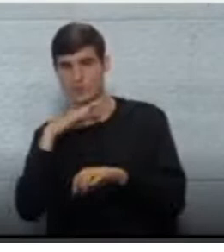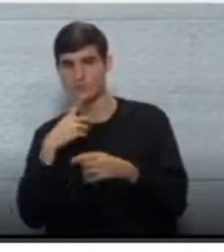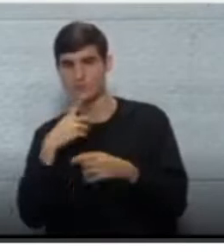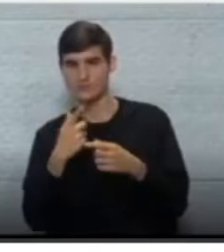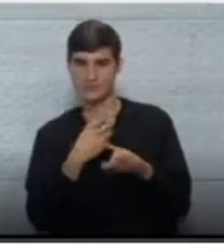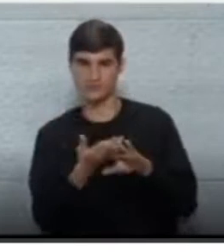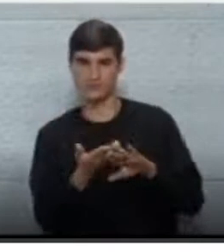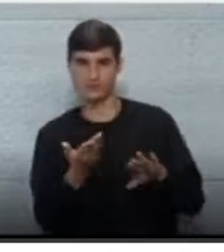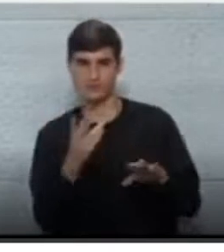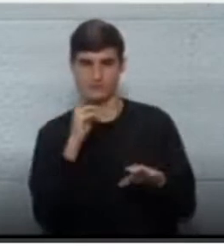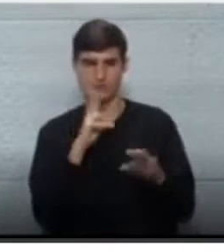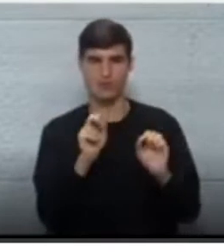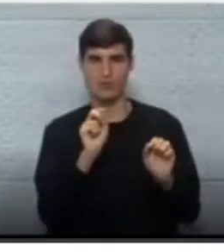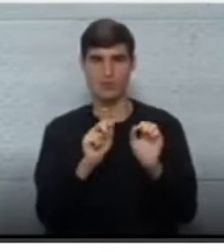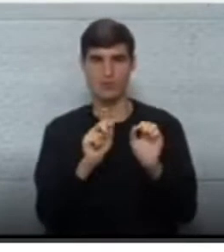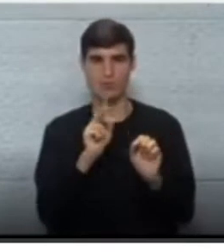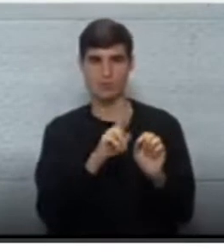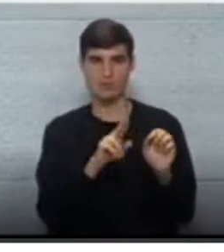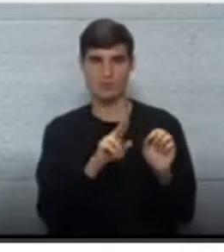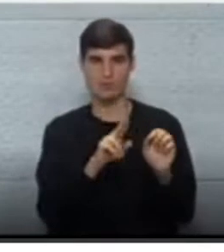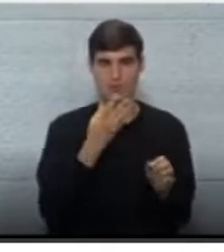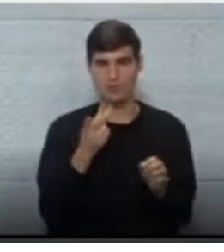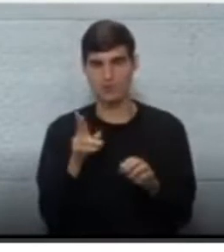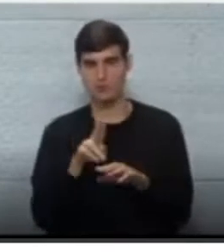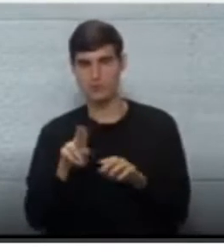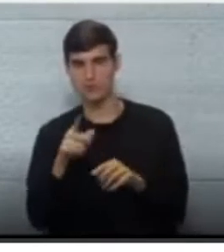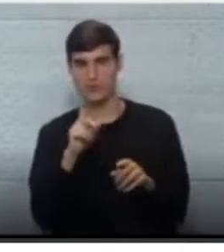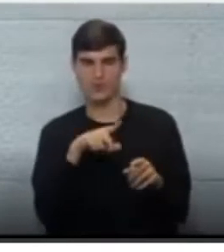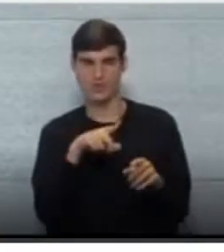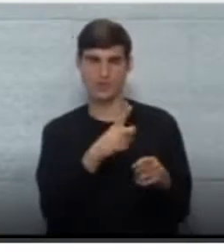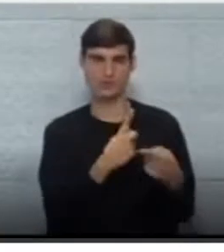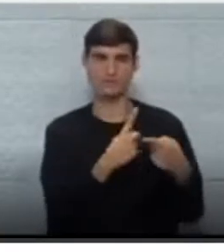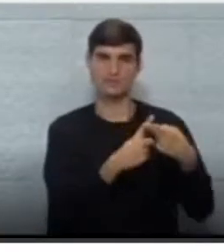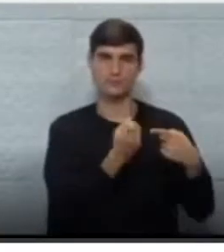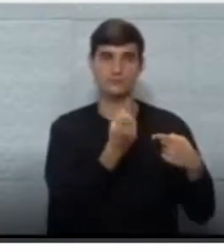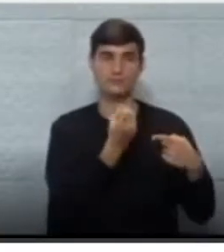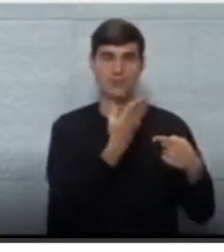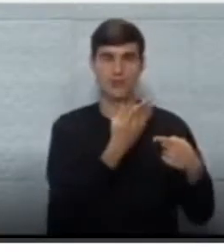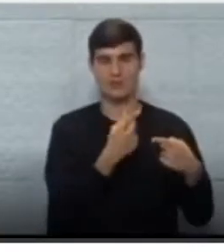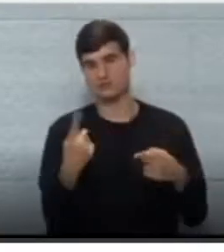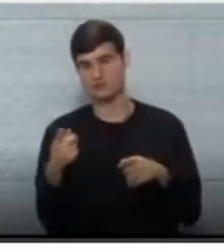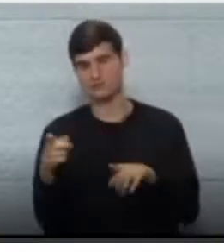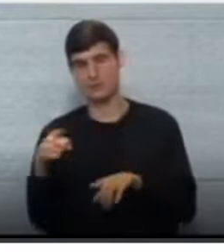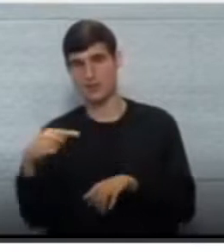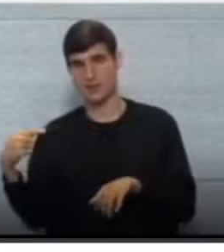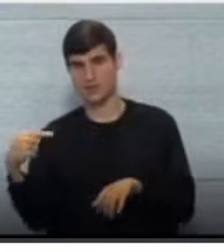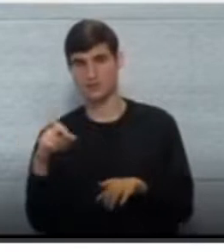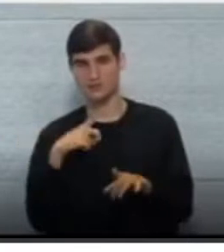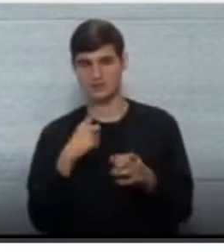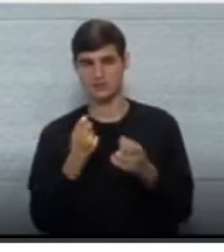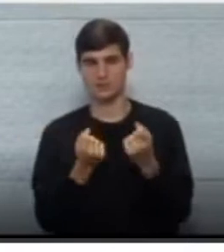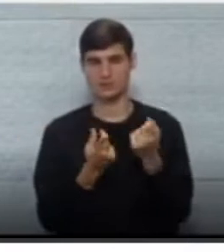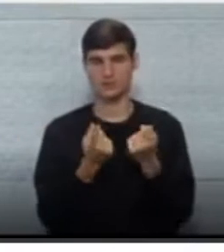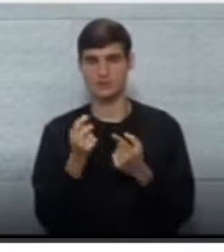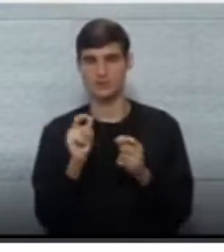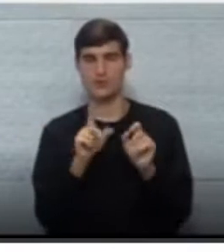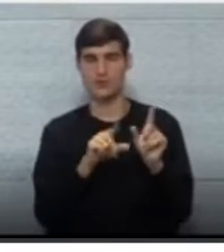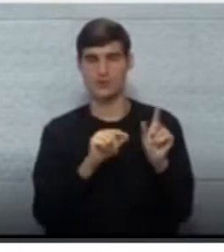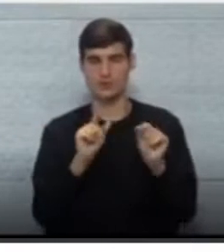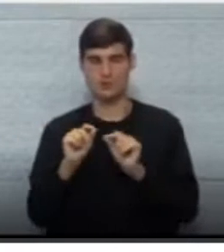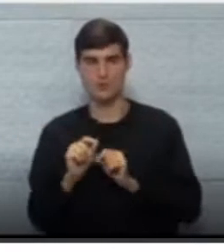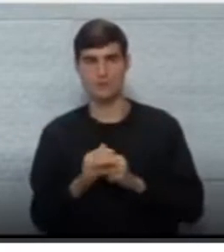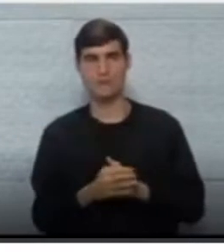Então, ela vai servir porque Staphylococcus aureus é coagulase positivo, é o único que tem aí nesse sentido para fazer a identificação.